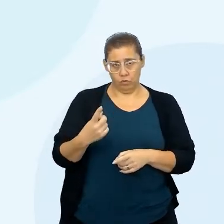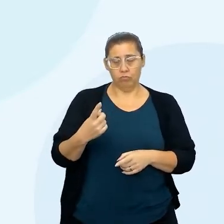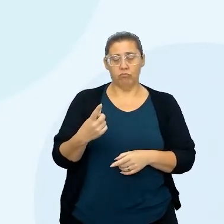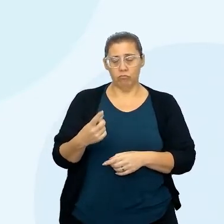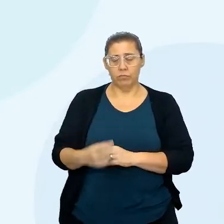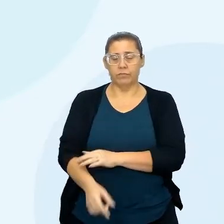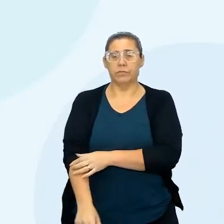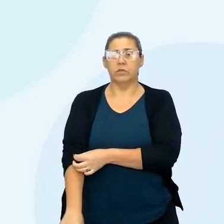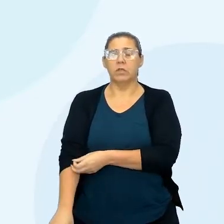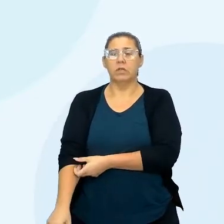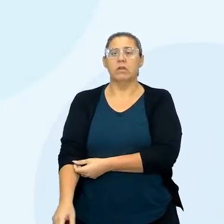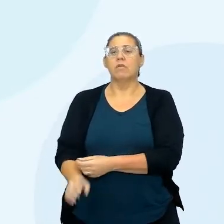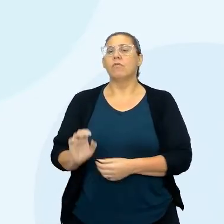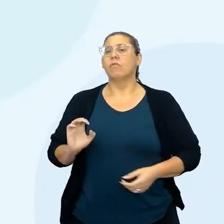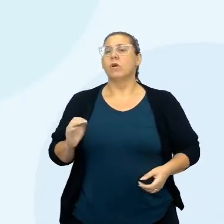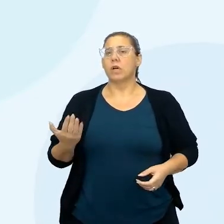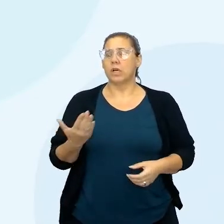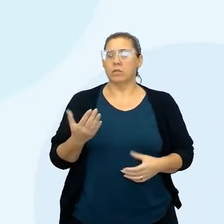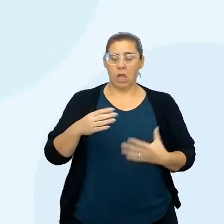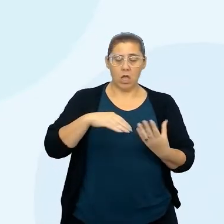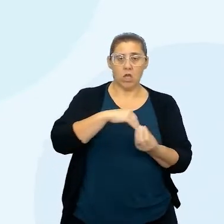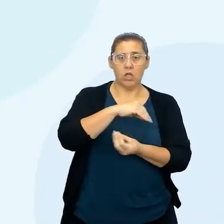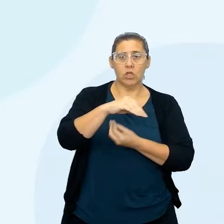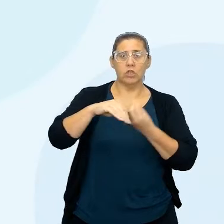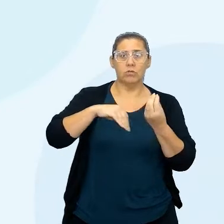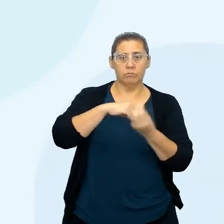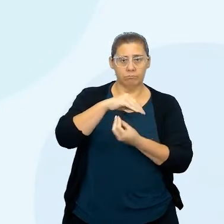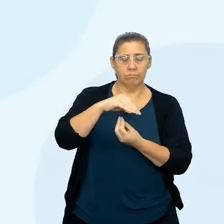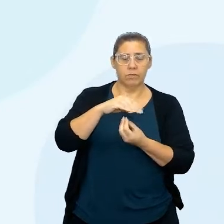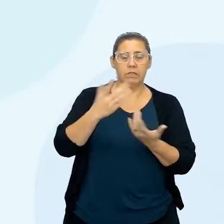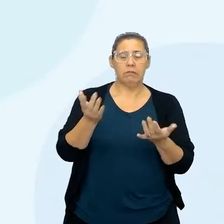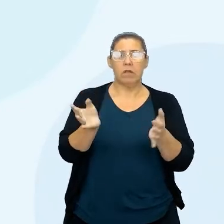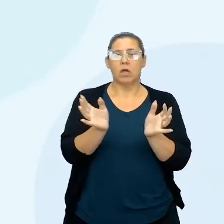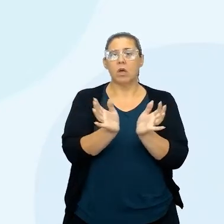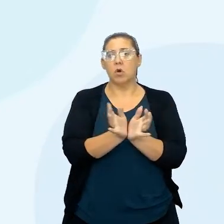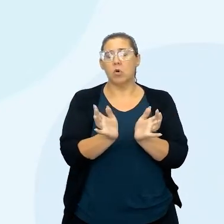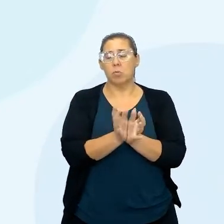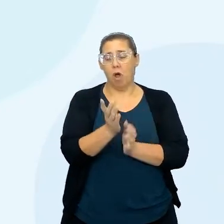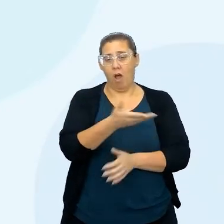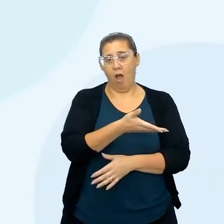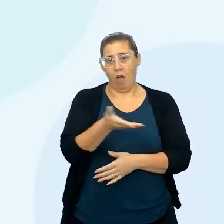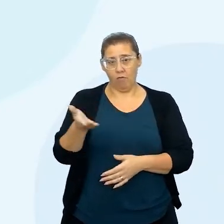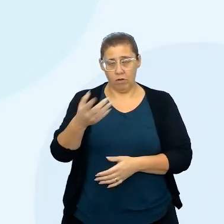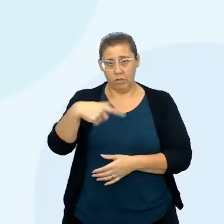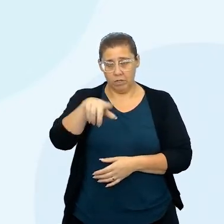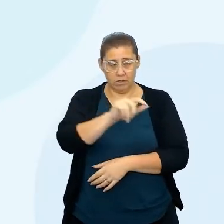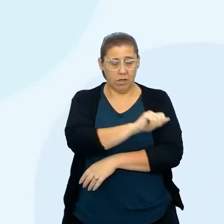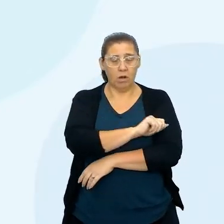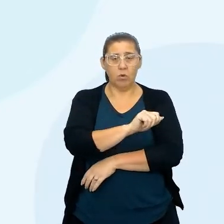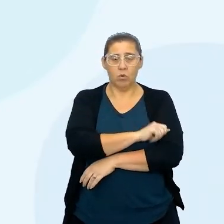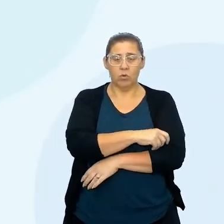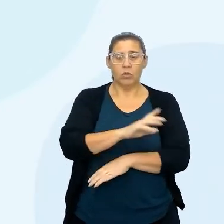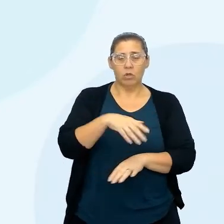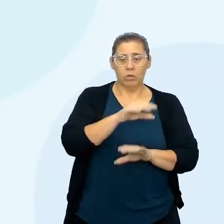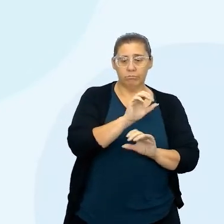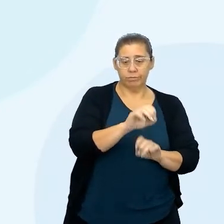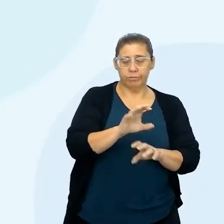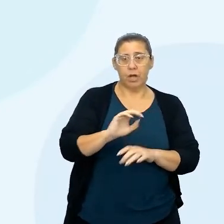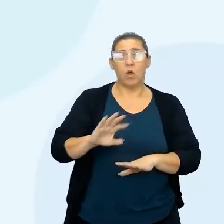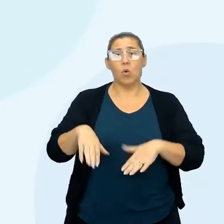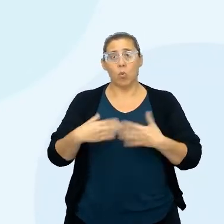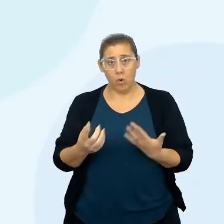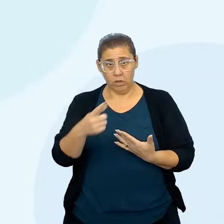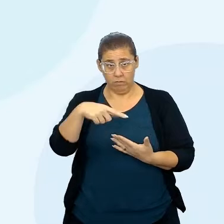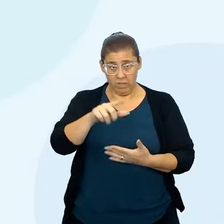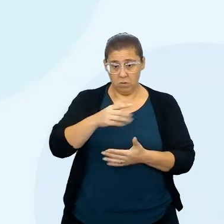aonde ela vai se tornar hegemônica nessa galera que a gente está dando aula. A gente está pegando a transição. Quando eles forem para o mercado de trabalho